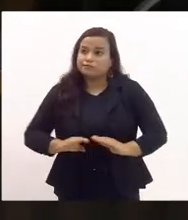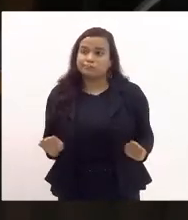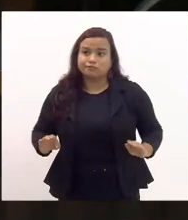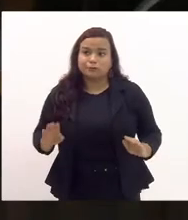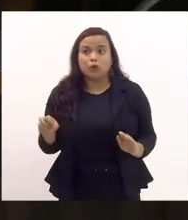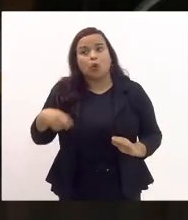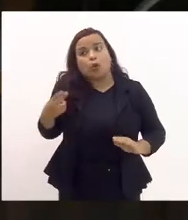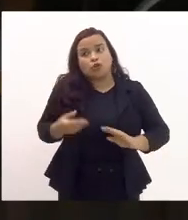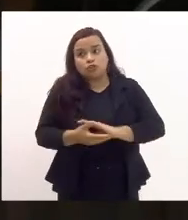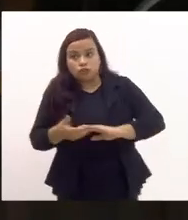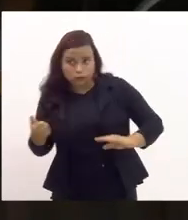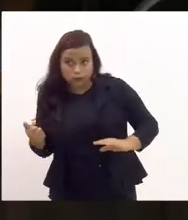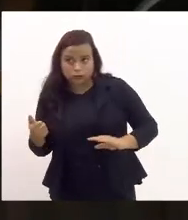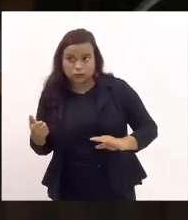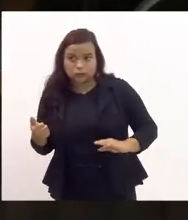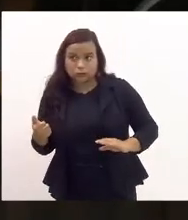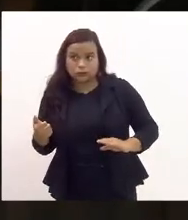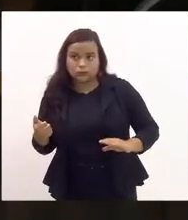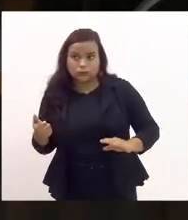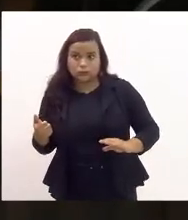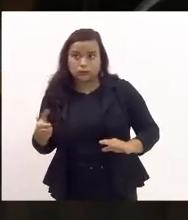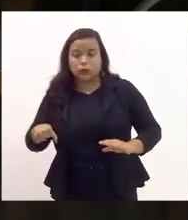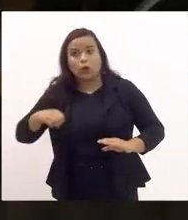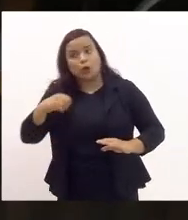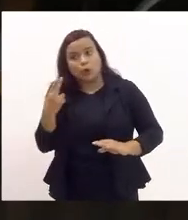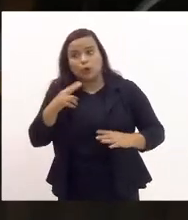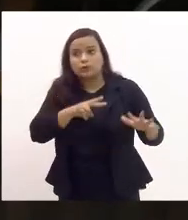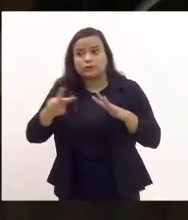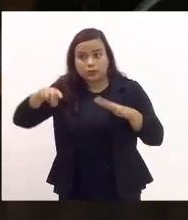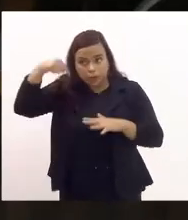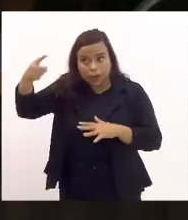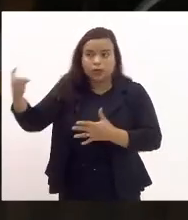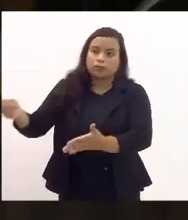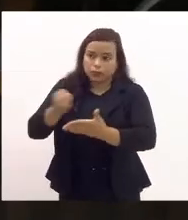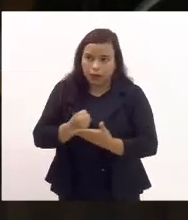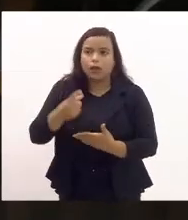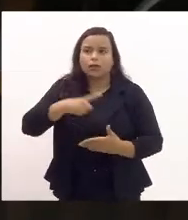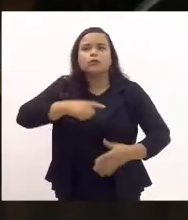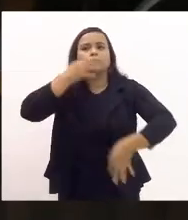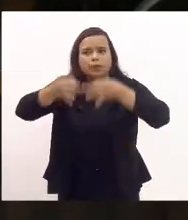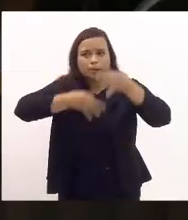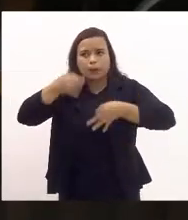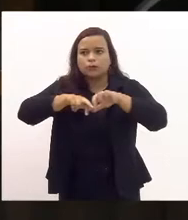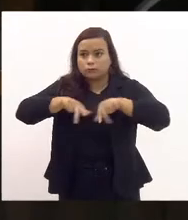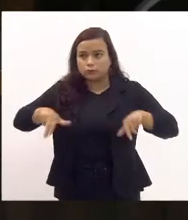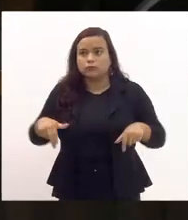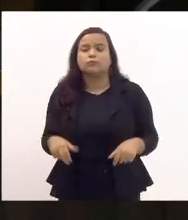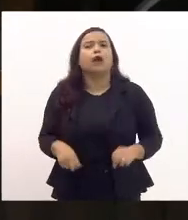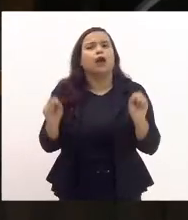Retiro Eu voto ou trás da outra semana aí terá o parecer